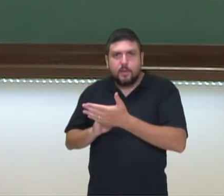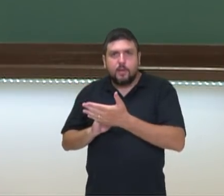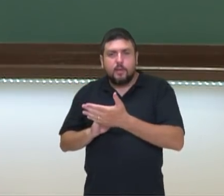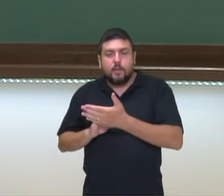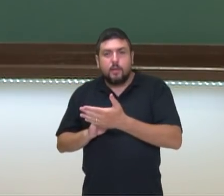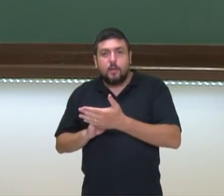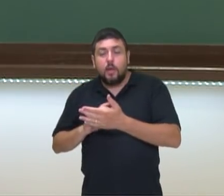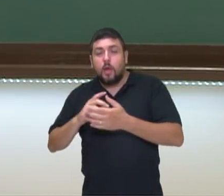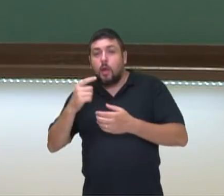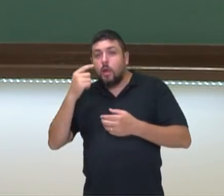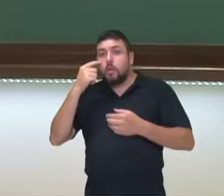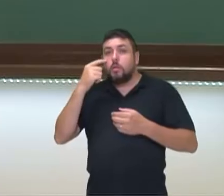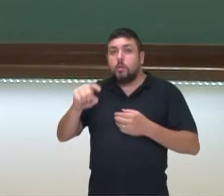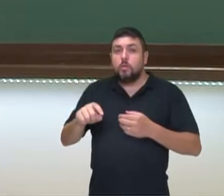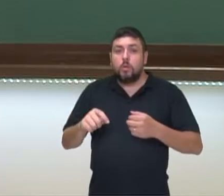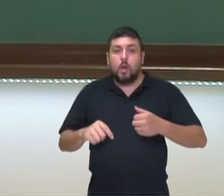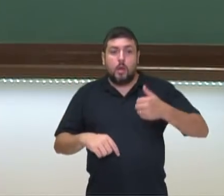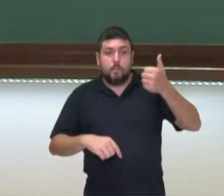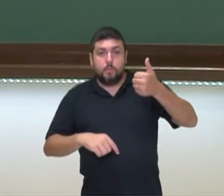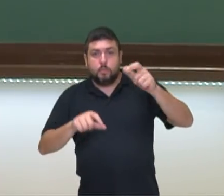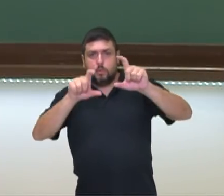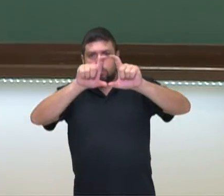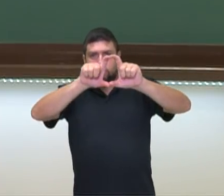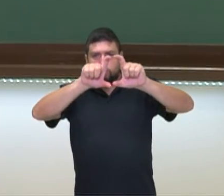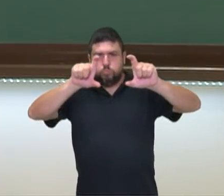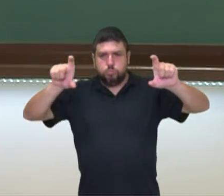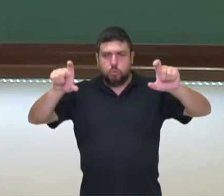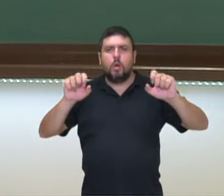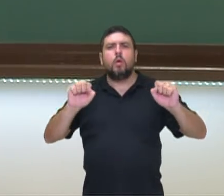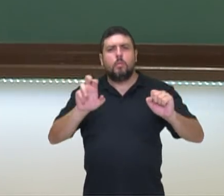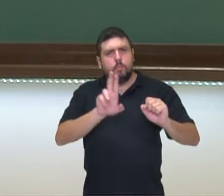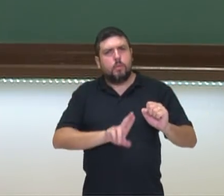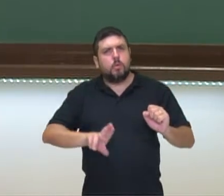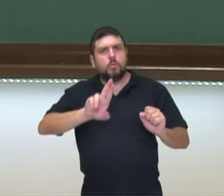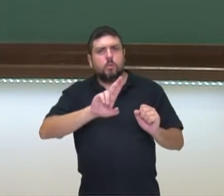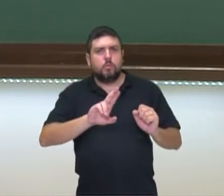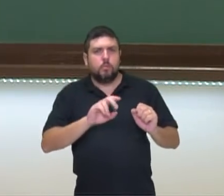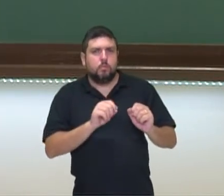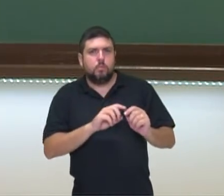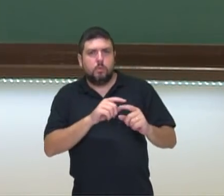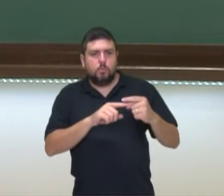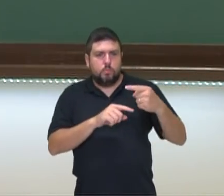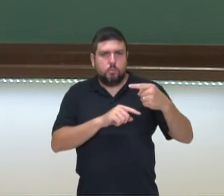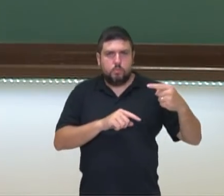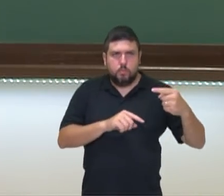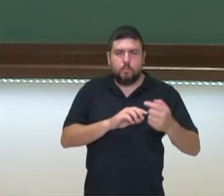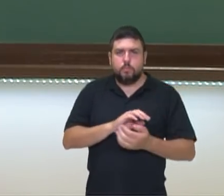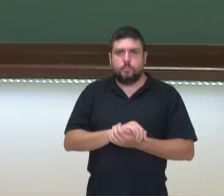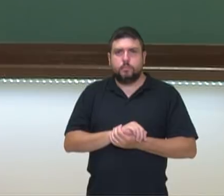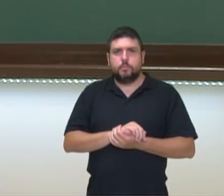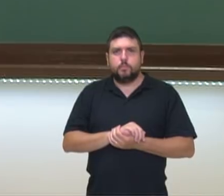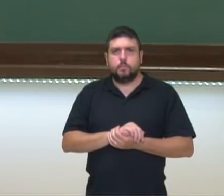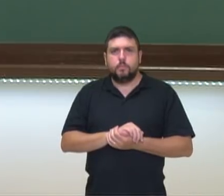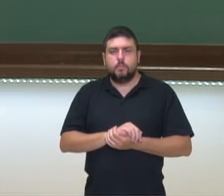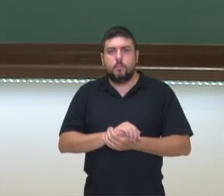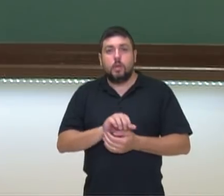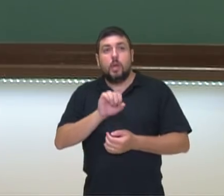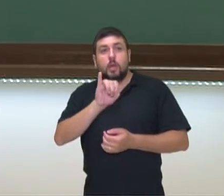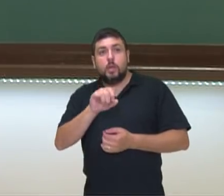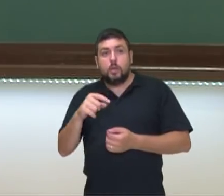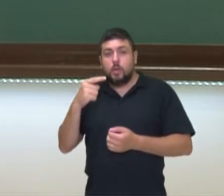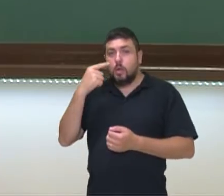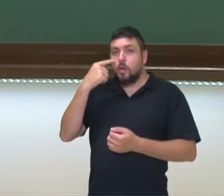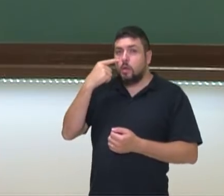Mente, quando eu quero descobrir parcela, eu posso usar a operação de subtração. Quando eu quero descobrir o